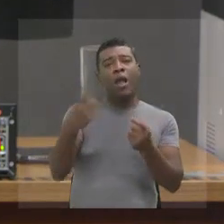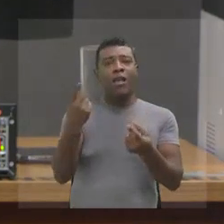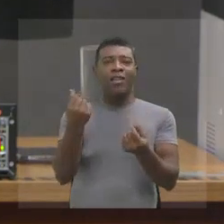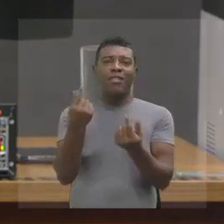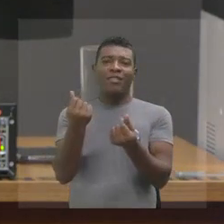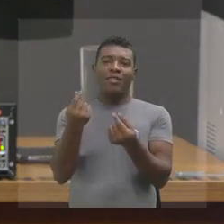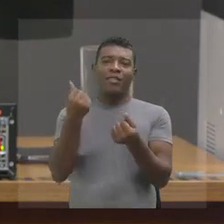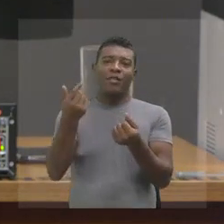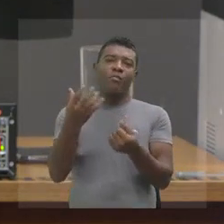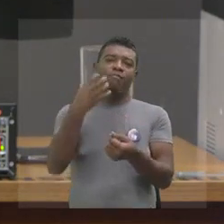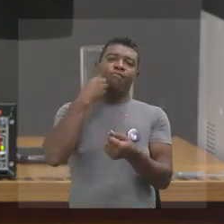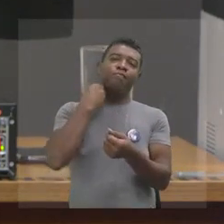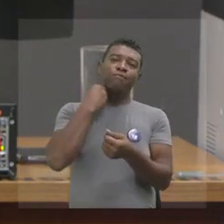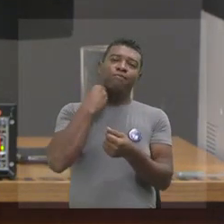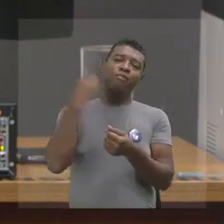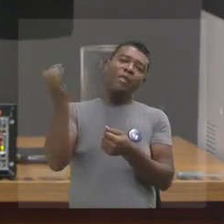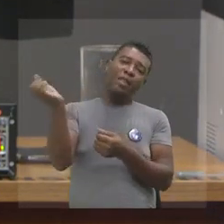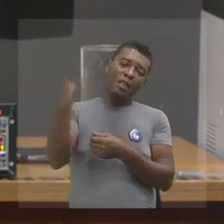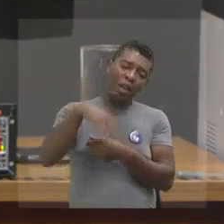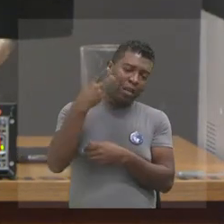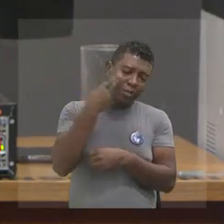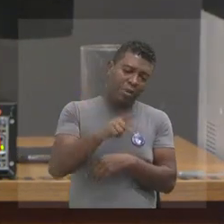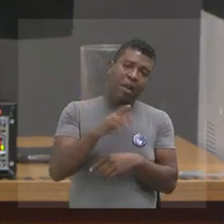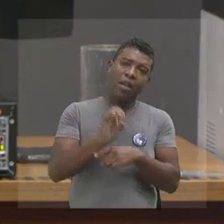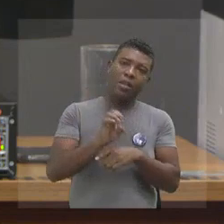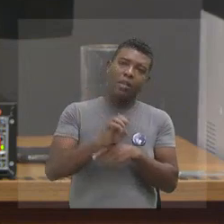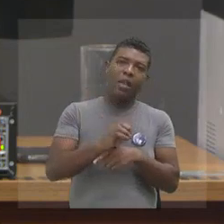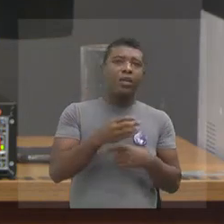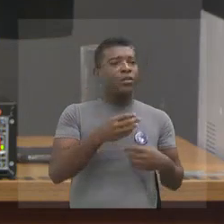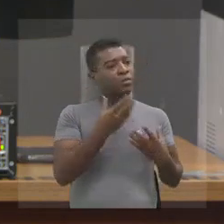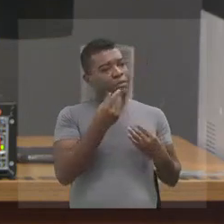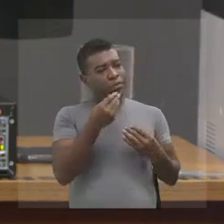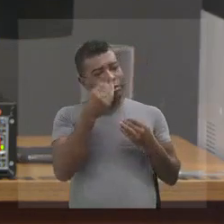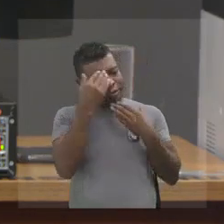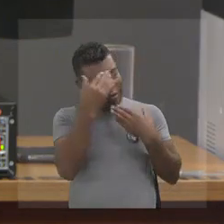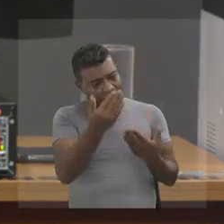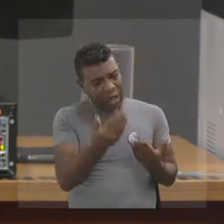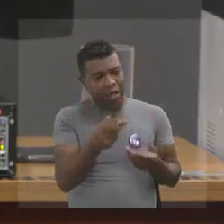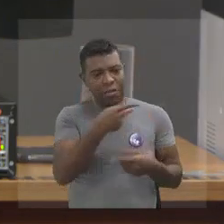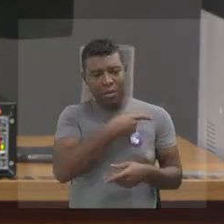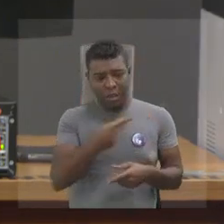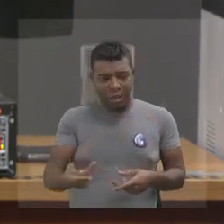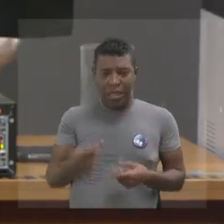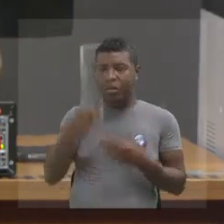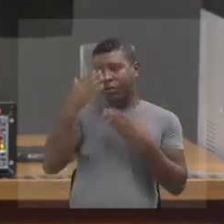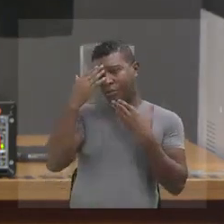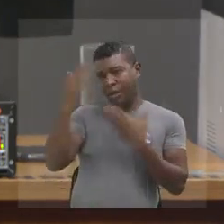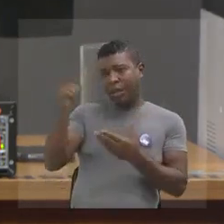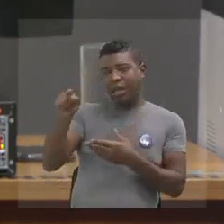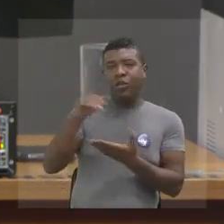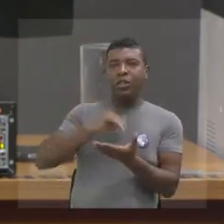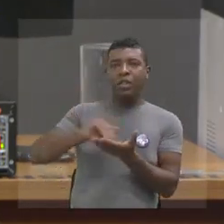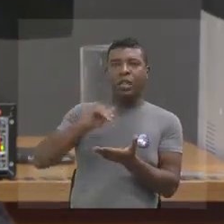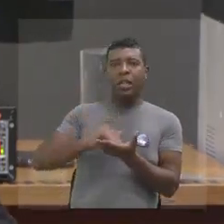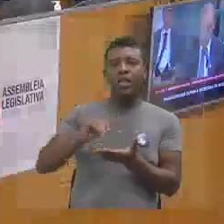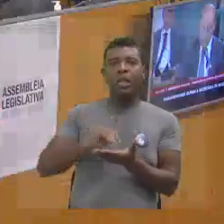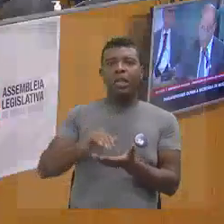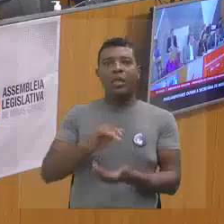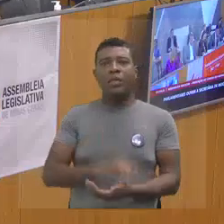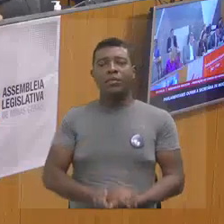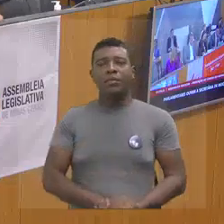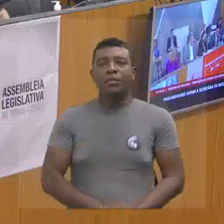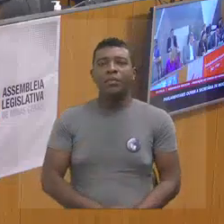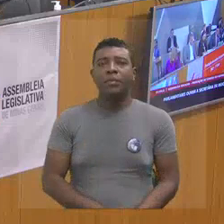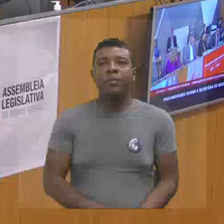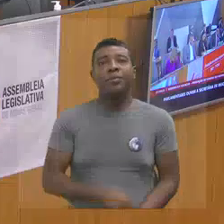traz para o nosso estado muito obrigado Presidente dito Muito obrigado secretária tô bem muito